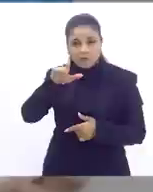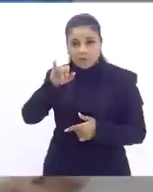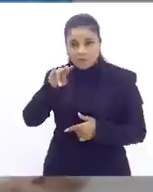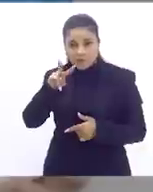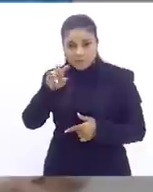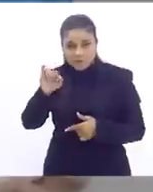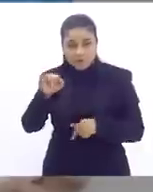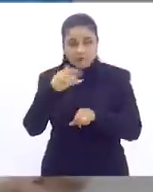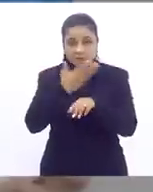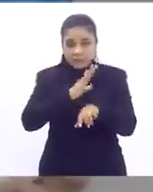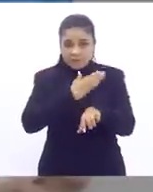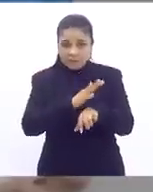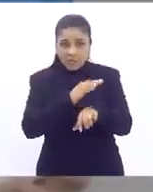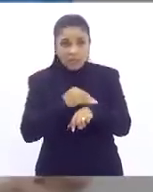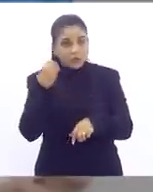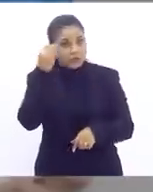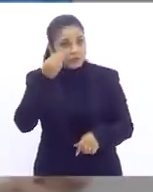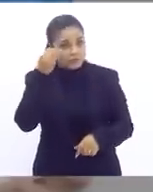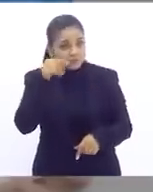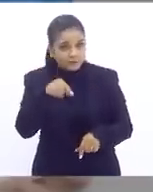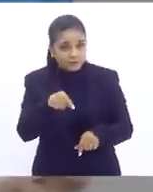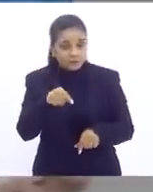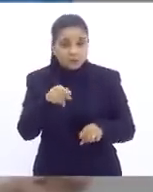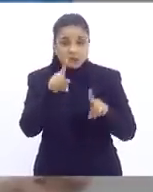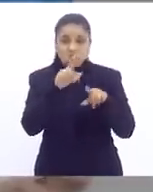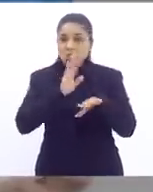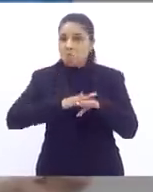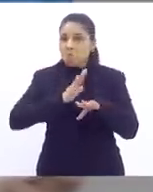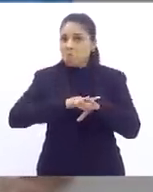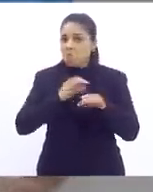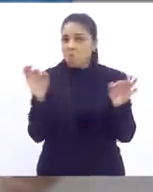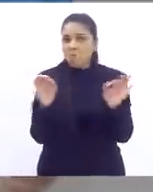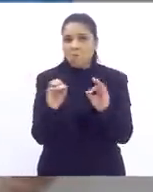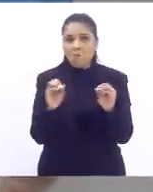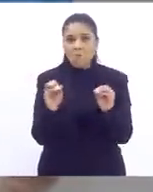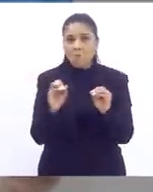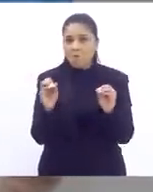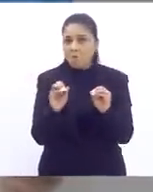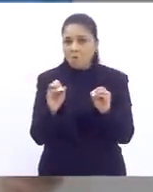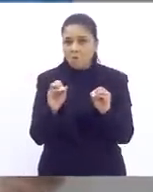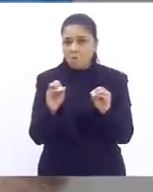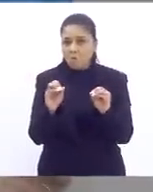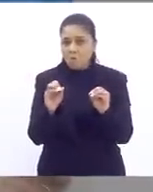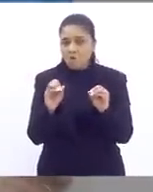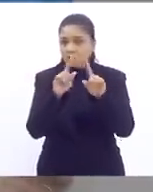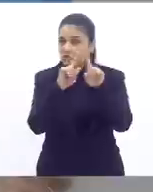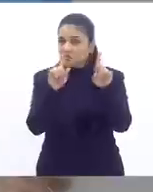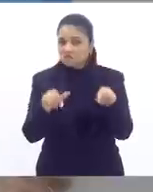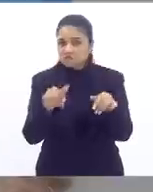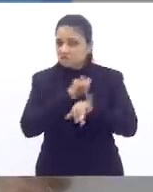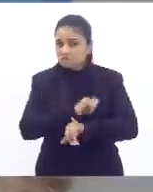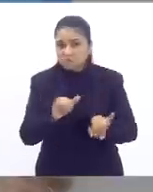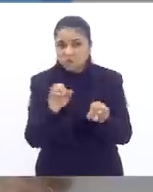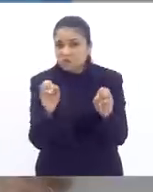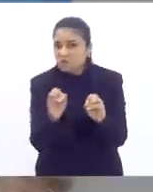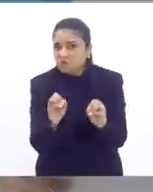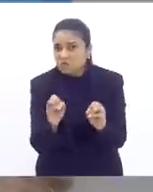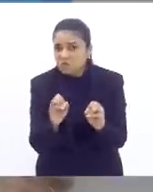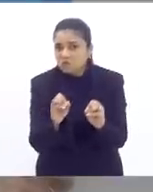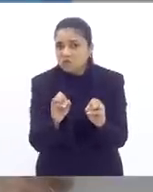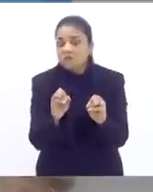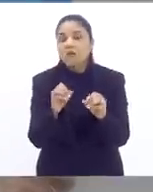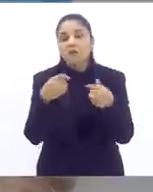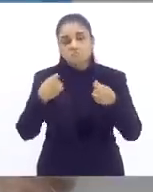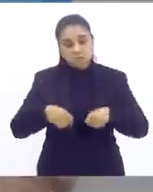isso em nenhum momento os servidores ao que parece tiveram notícia disso então talvez estabelecer aí